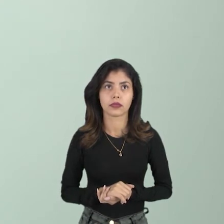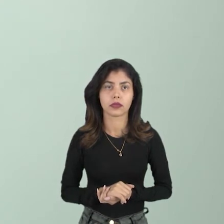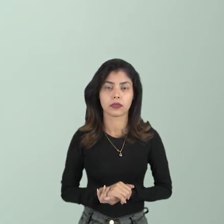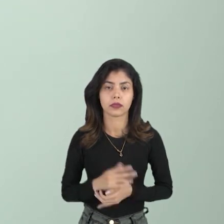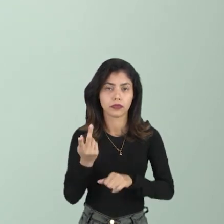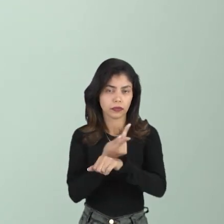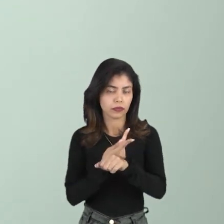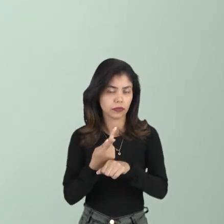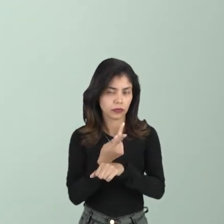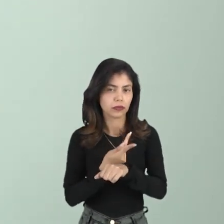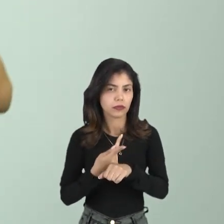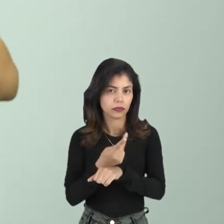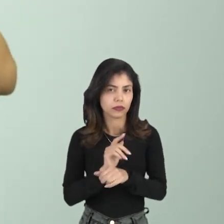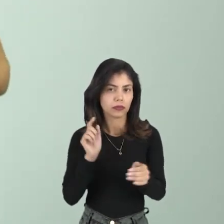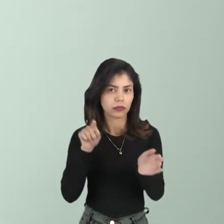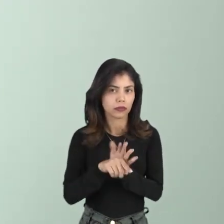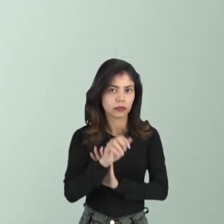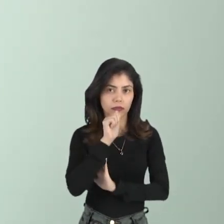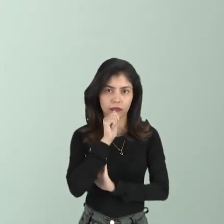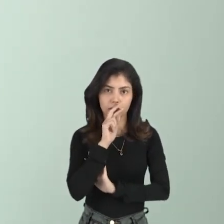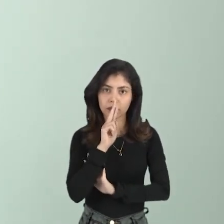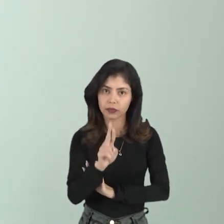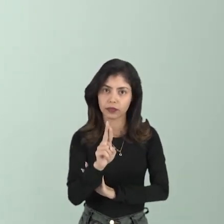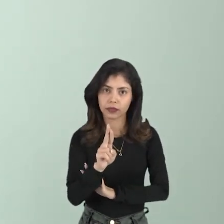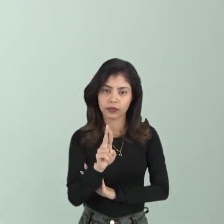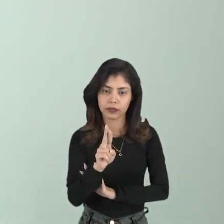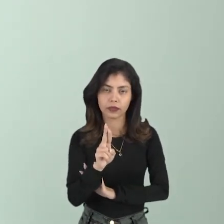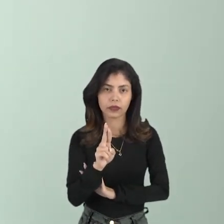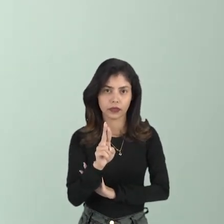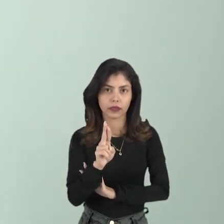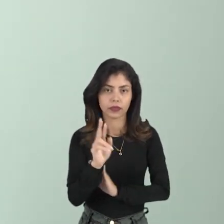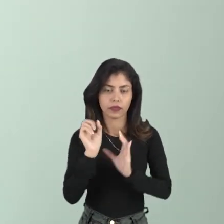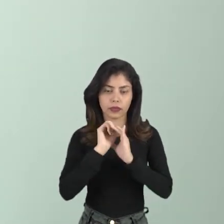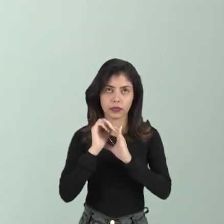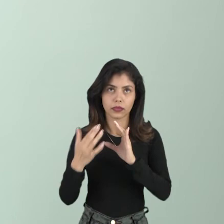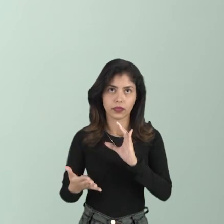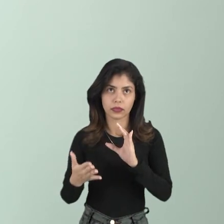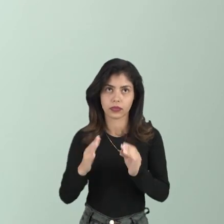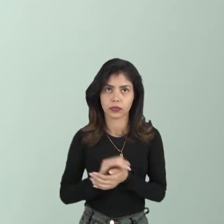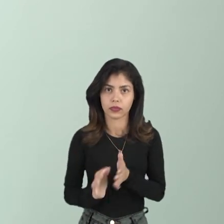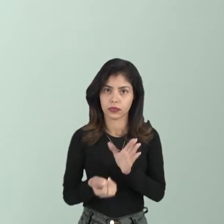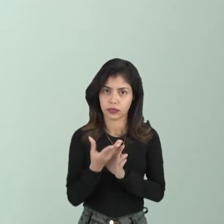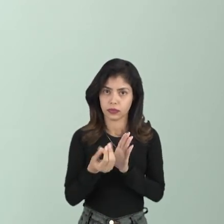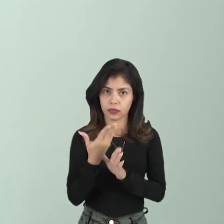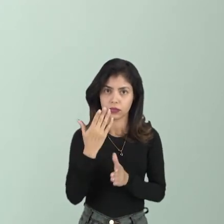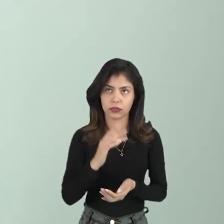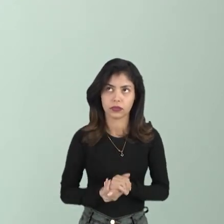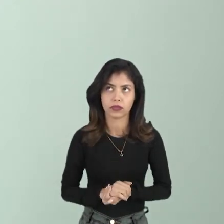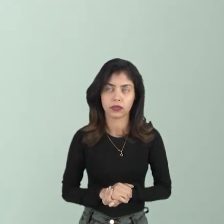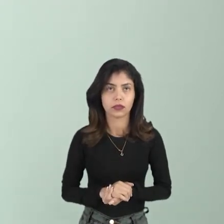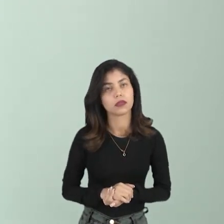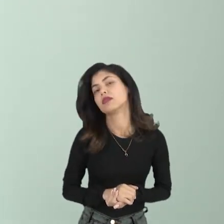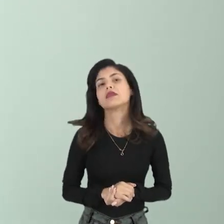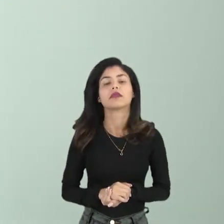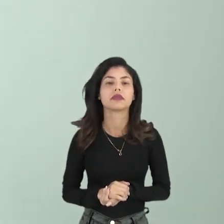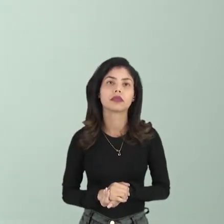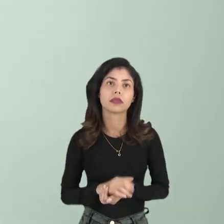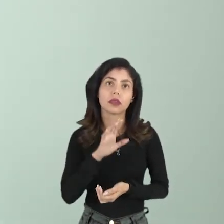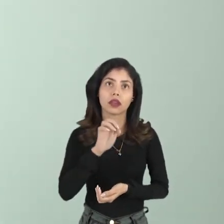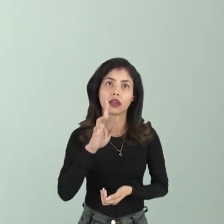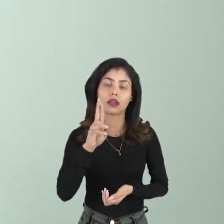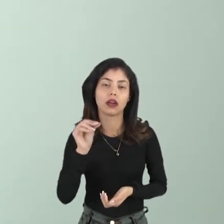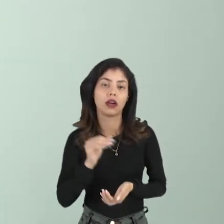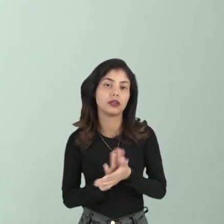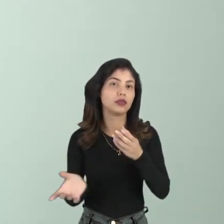das alternativas que enfatize, né, as características do produto, tá? Enfatizar